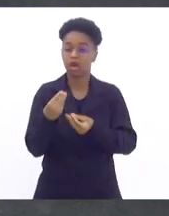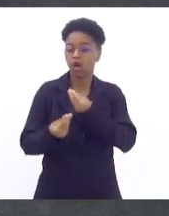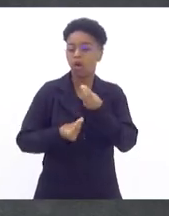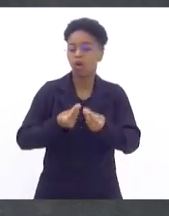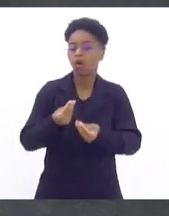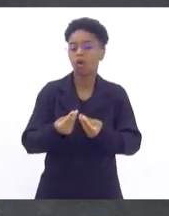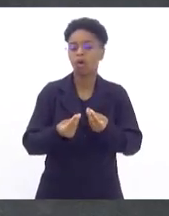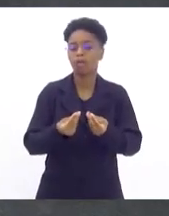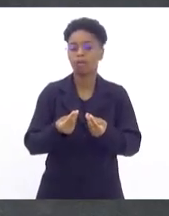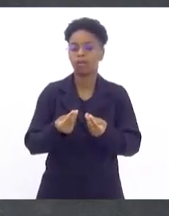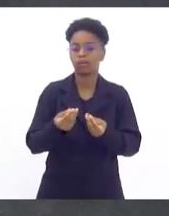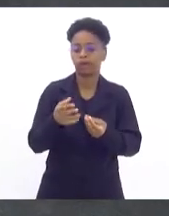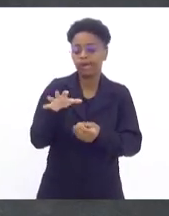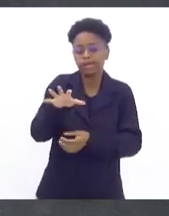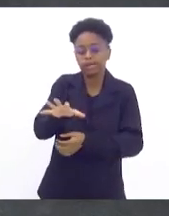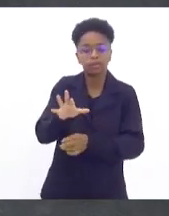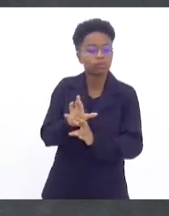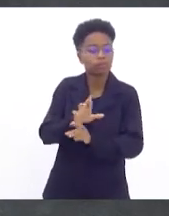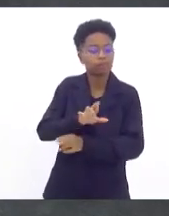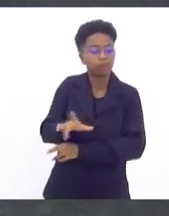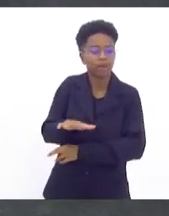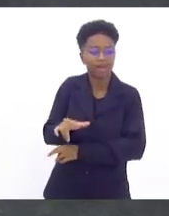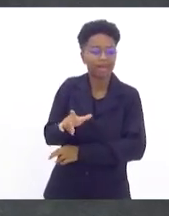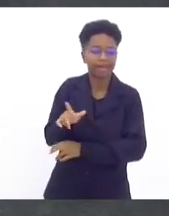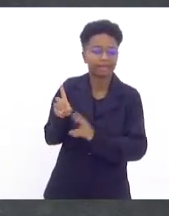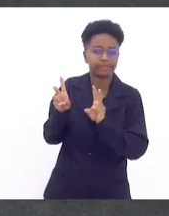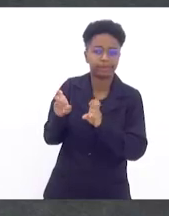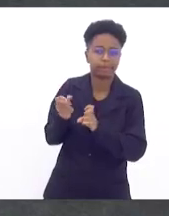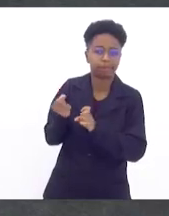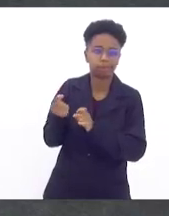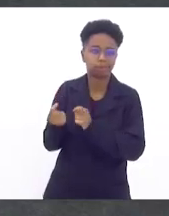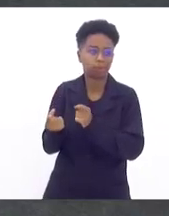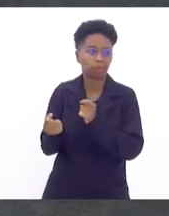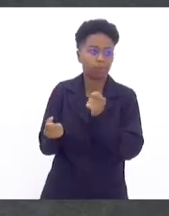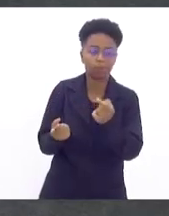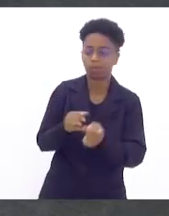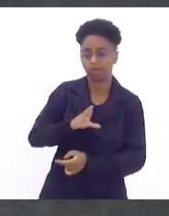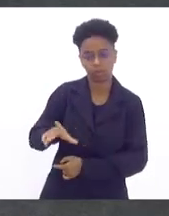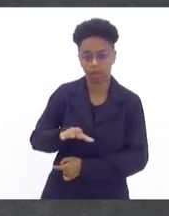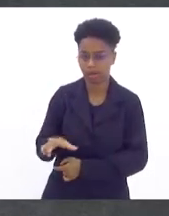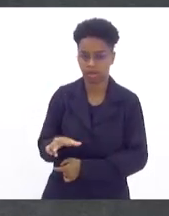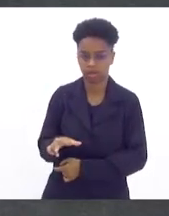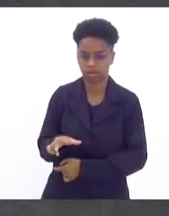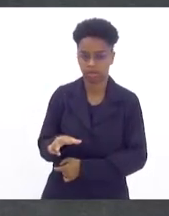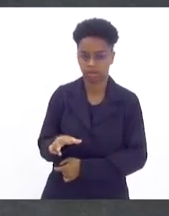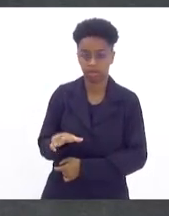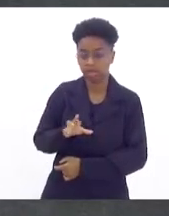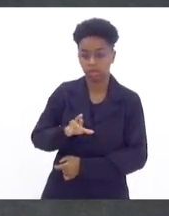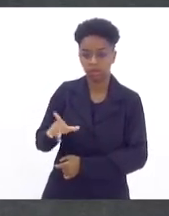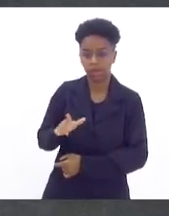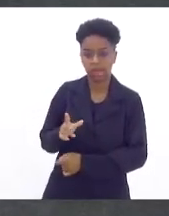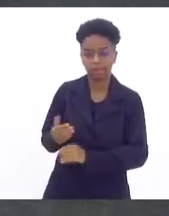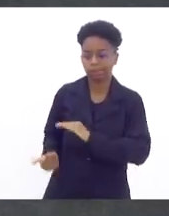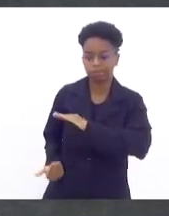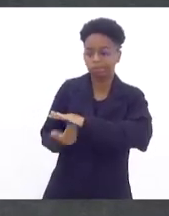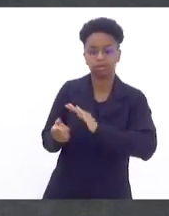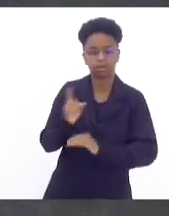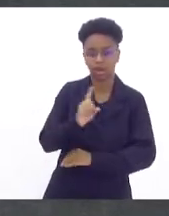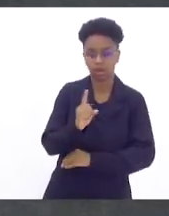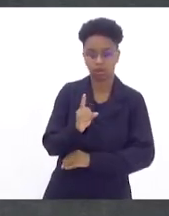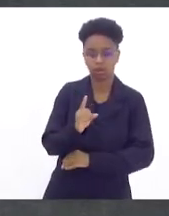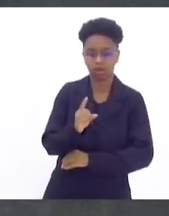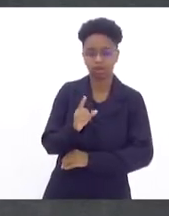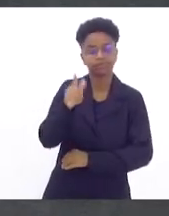que esse não é um tema pontual que não é uma situação limite mas que é uma